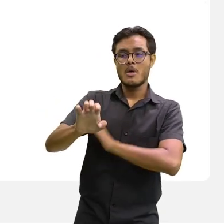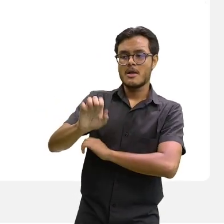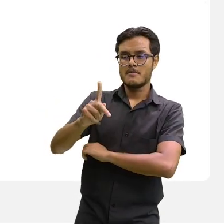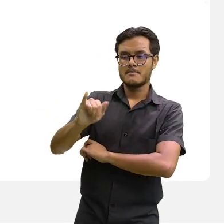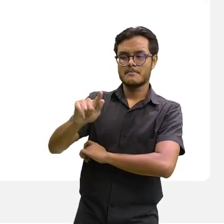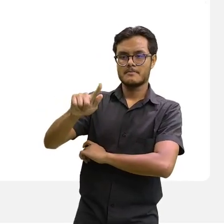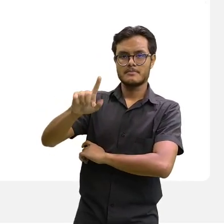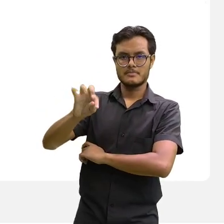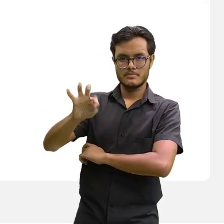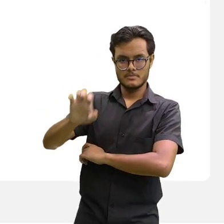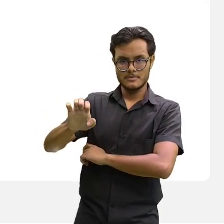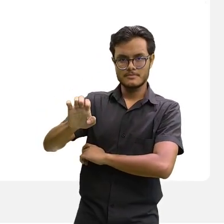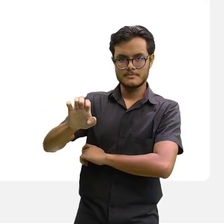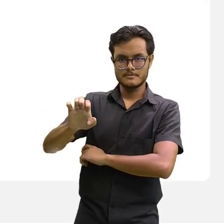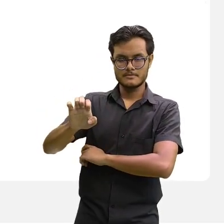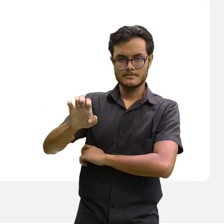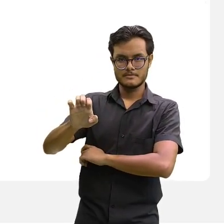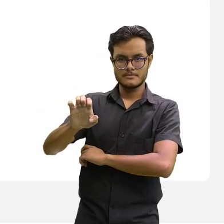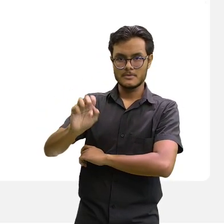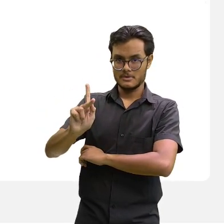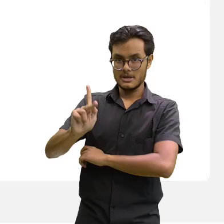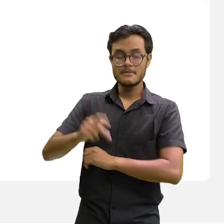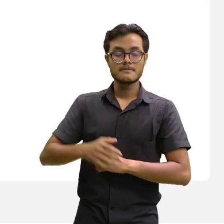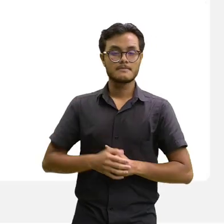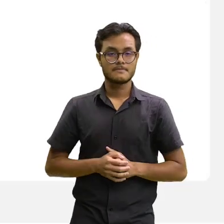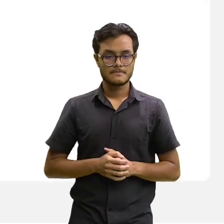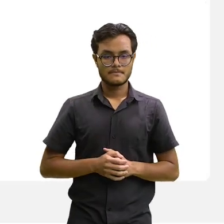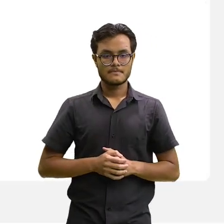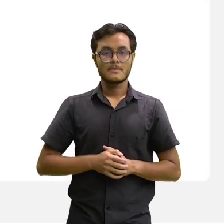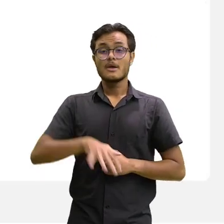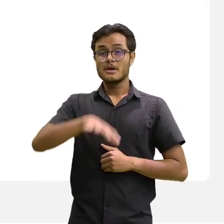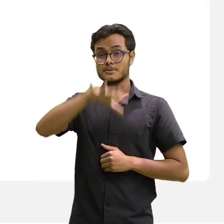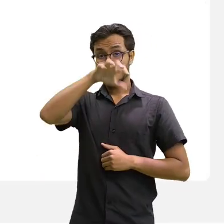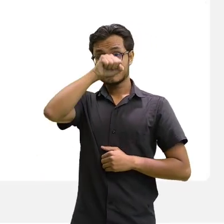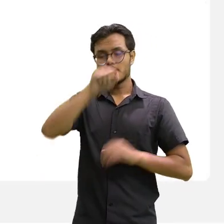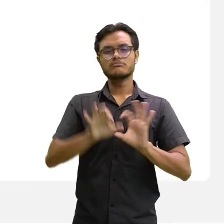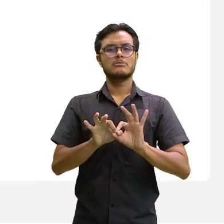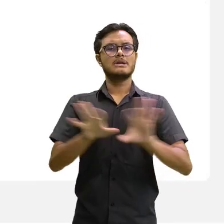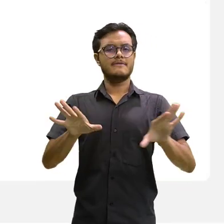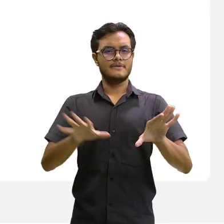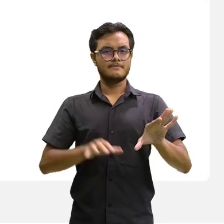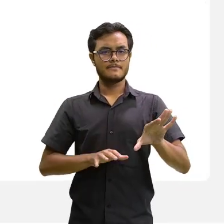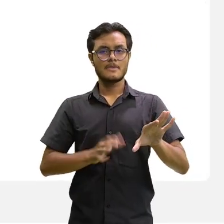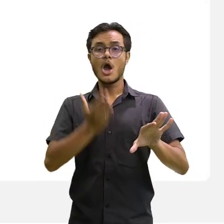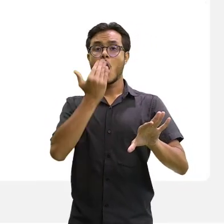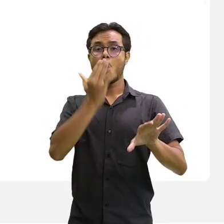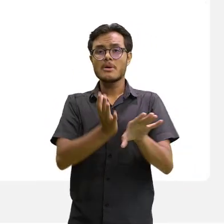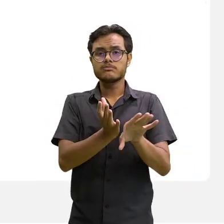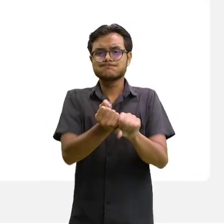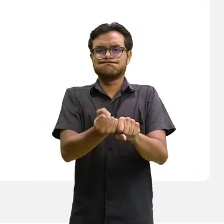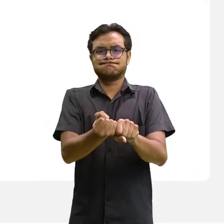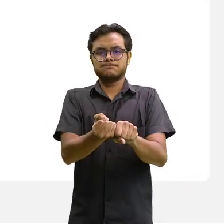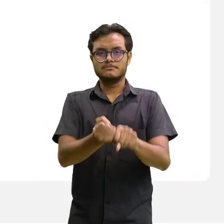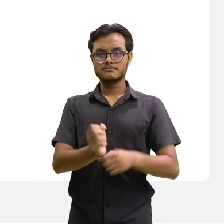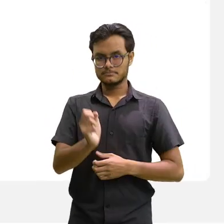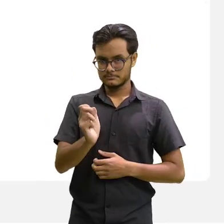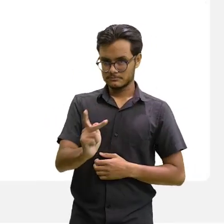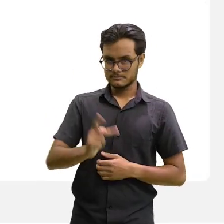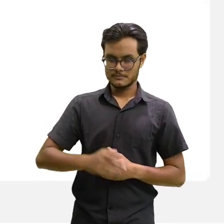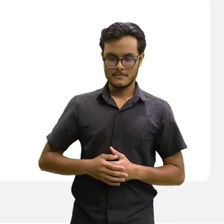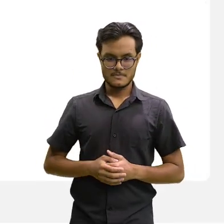Respirou, epiglote para cima, glote aberta. Engoliu, epiglote para baixo,